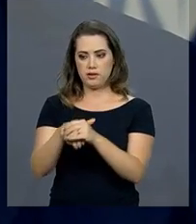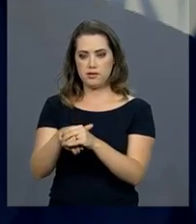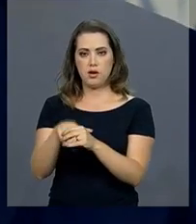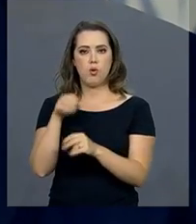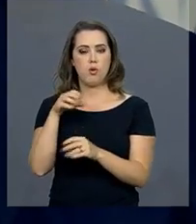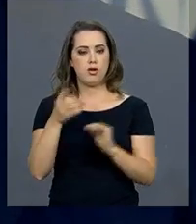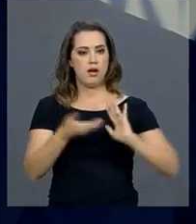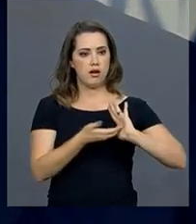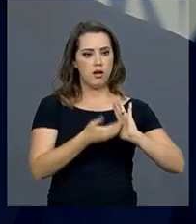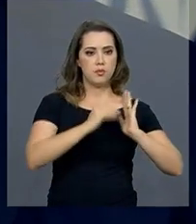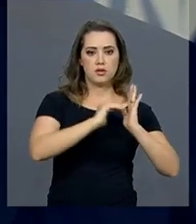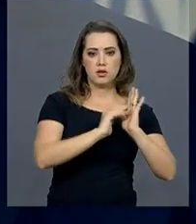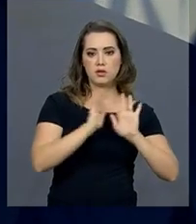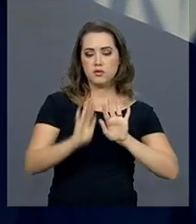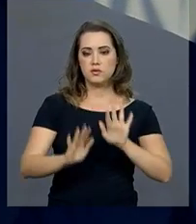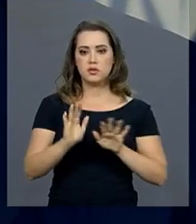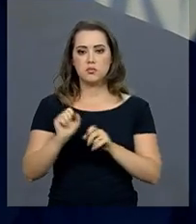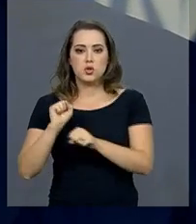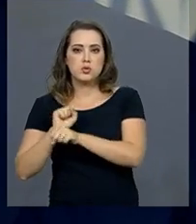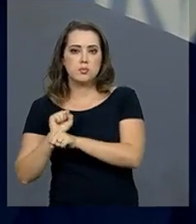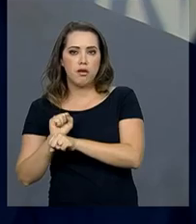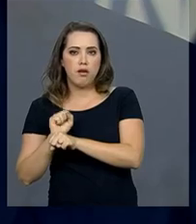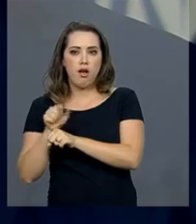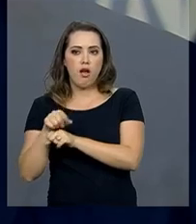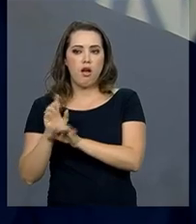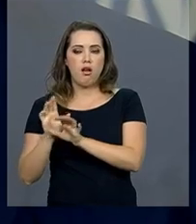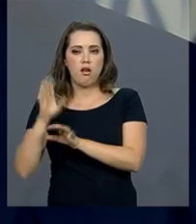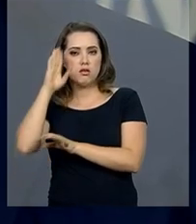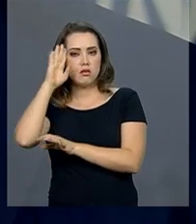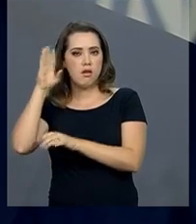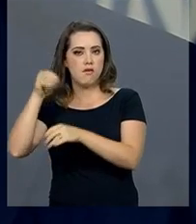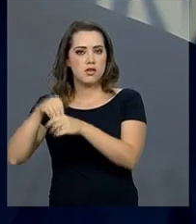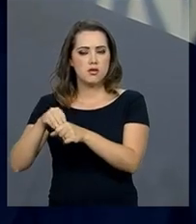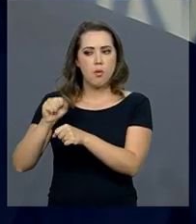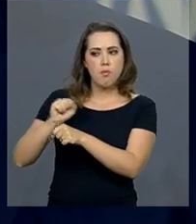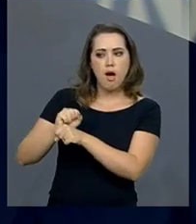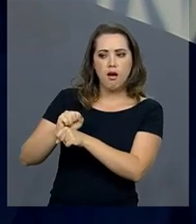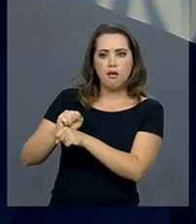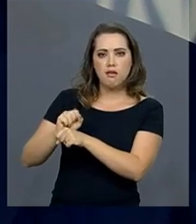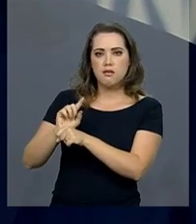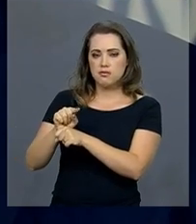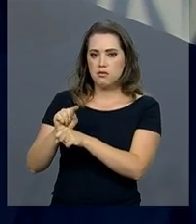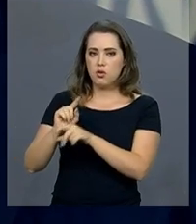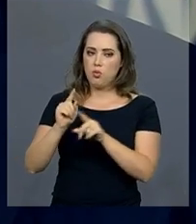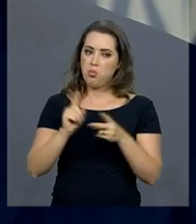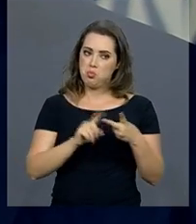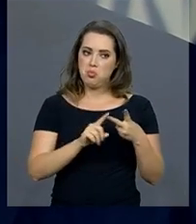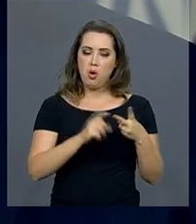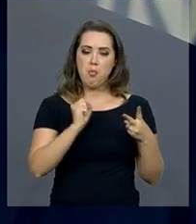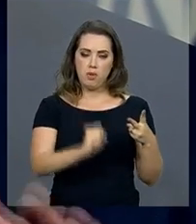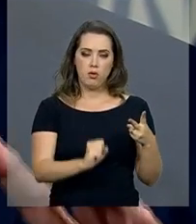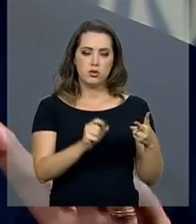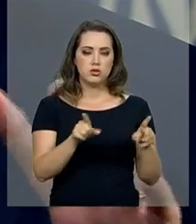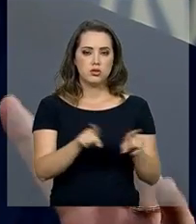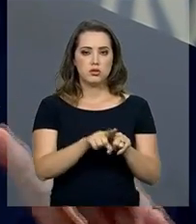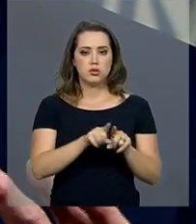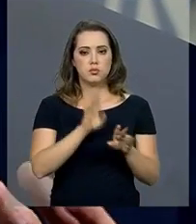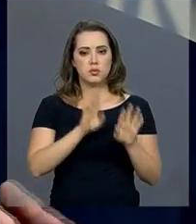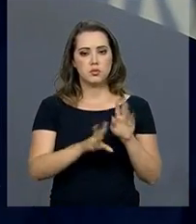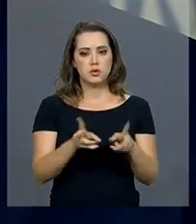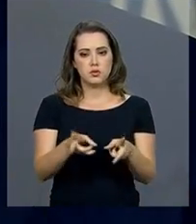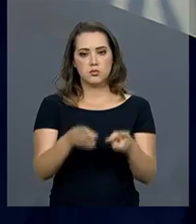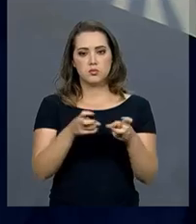turnos de repente você pode suspender a intervenção ou numa outra hipótese você pode eventualmente eu preciso verificar